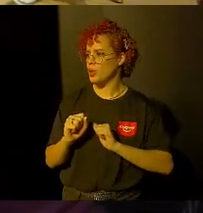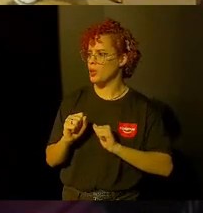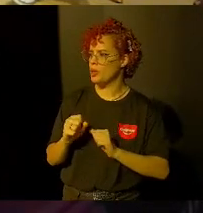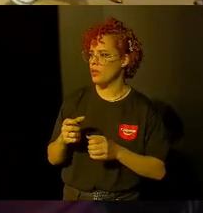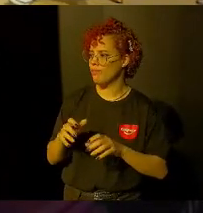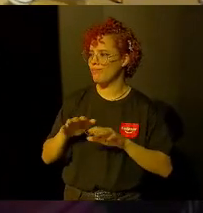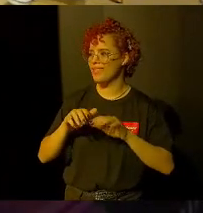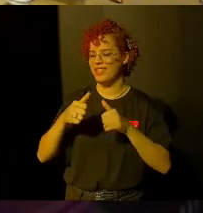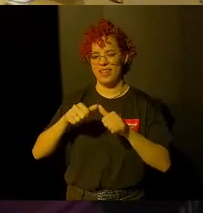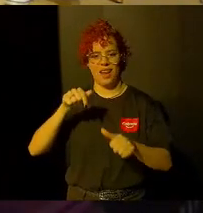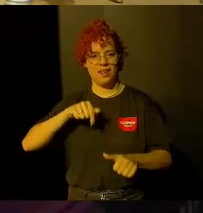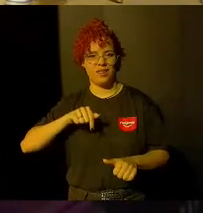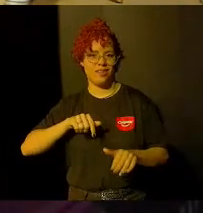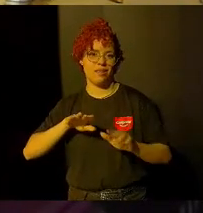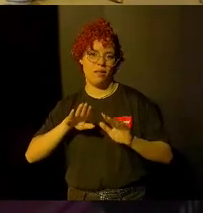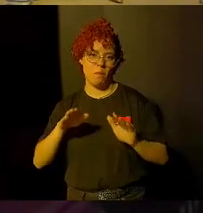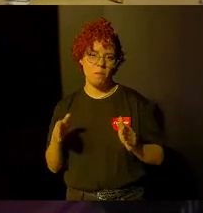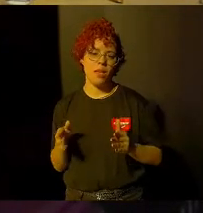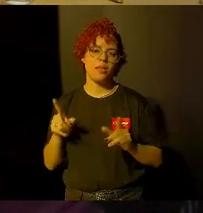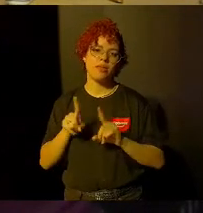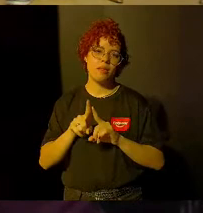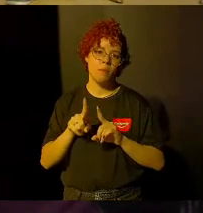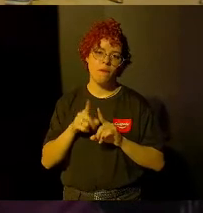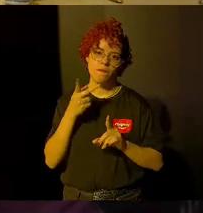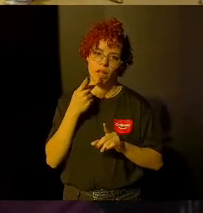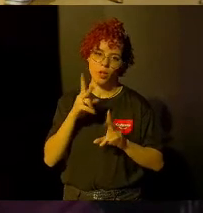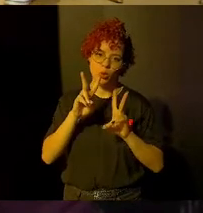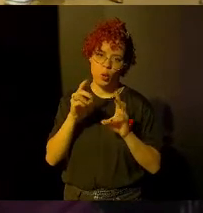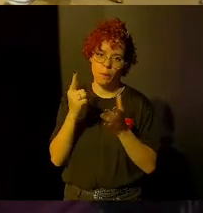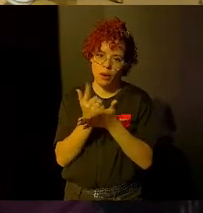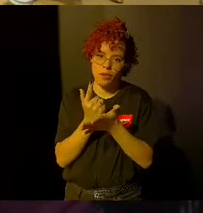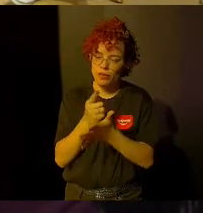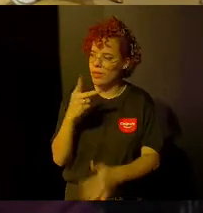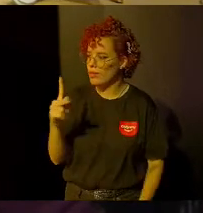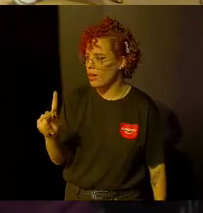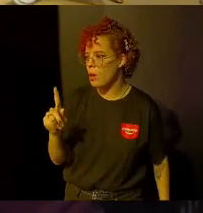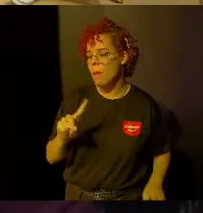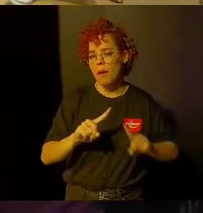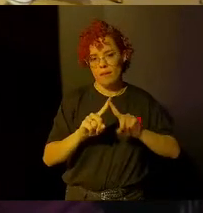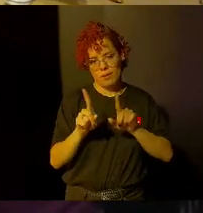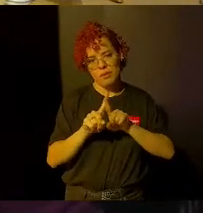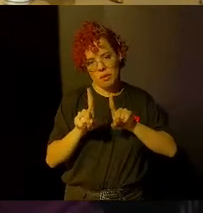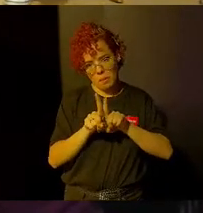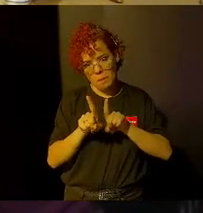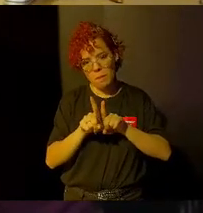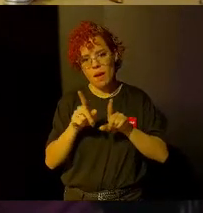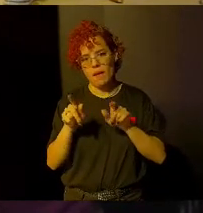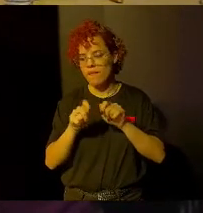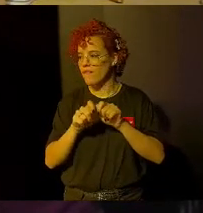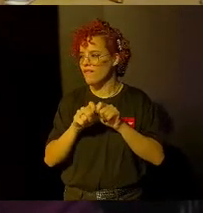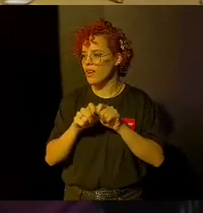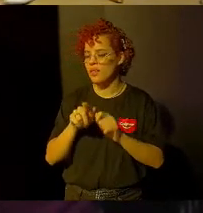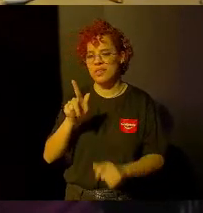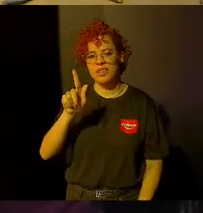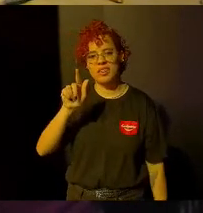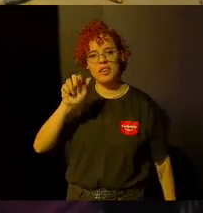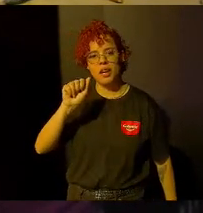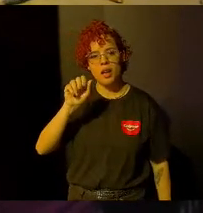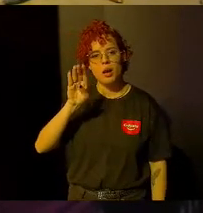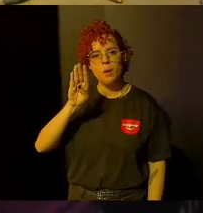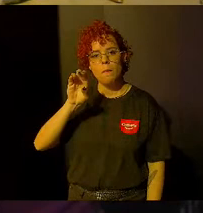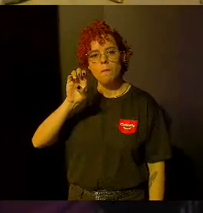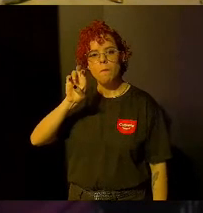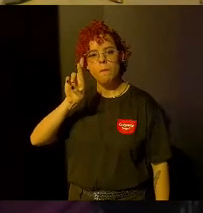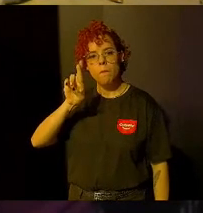do livro dele triste não é o certo a palavra que ele faz esse tipo de trabalho também Que bom ter você aqui Gabriel